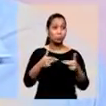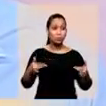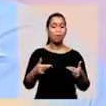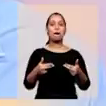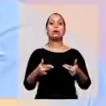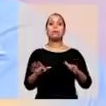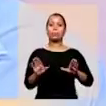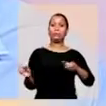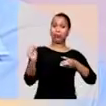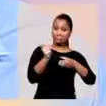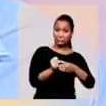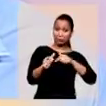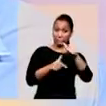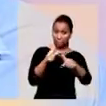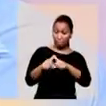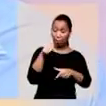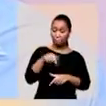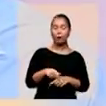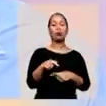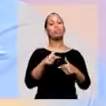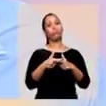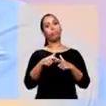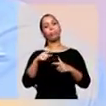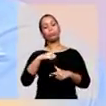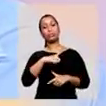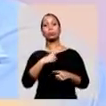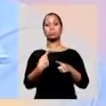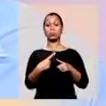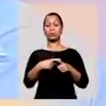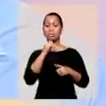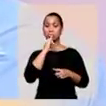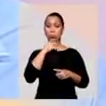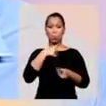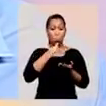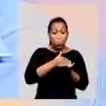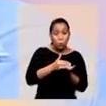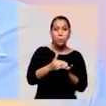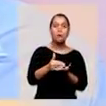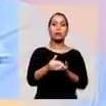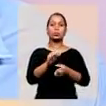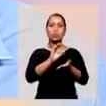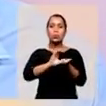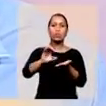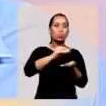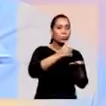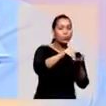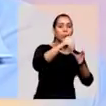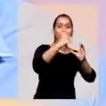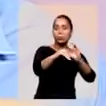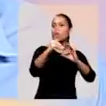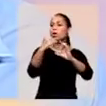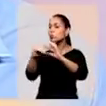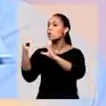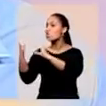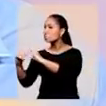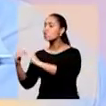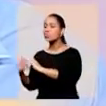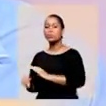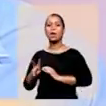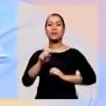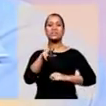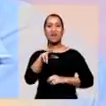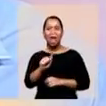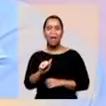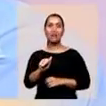dentro da recolocação profissional, ela é um problema, porque quando eu começo a enviar currículos para determinada